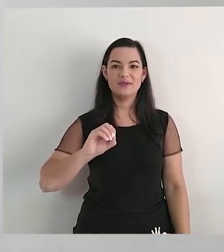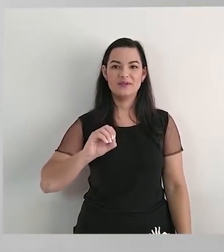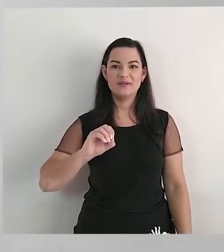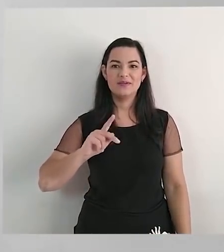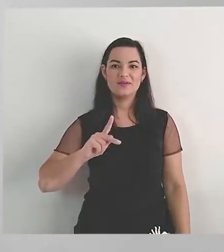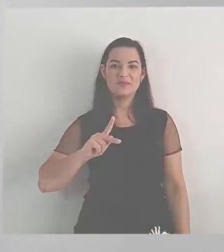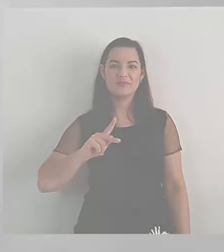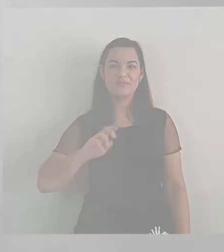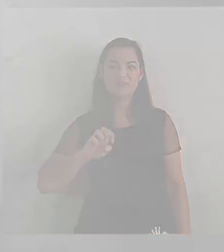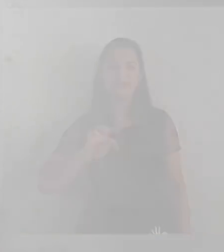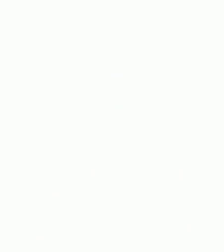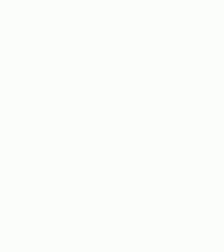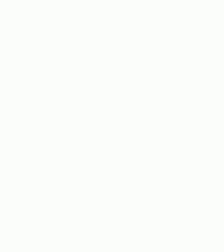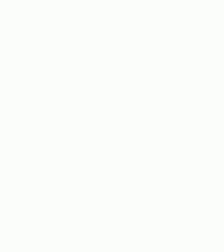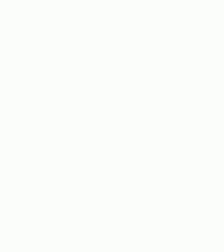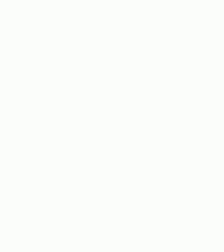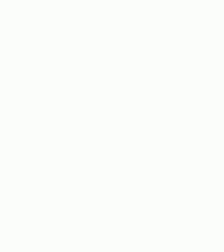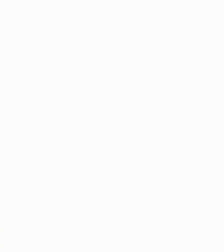que legal!